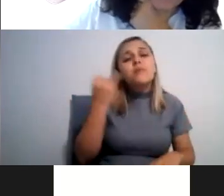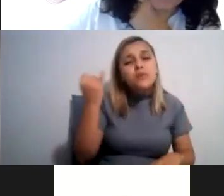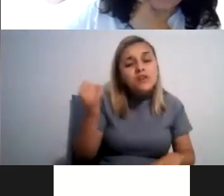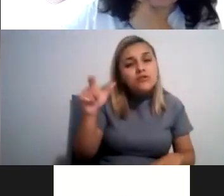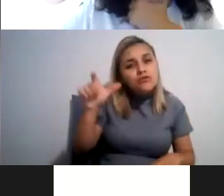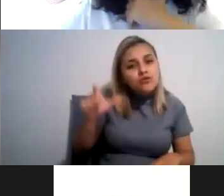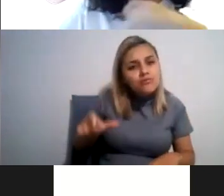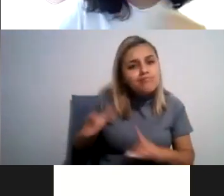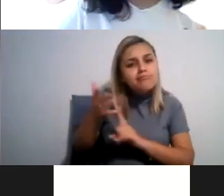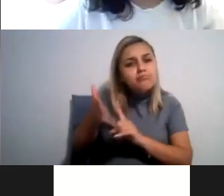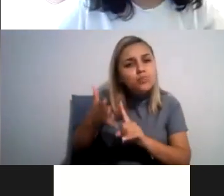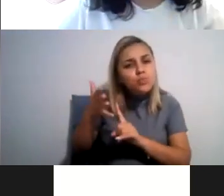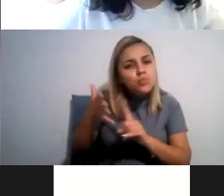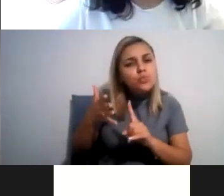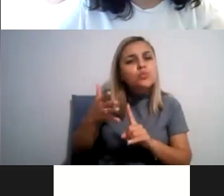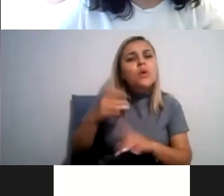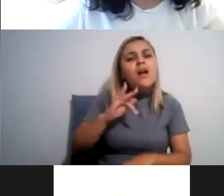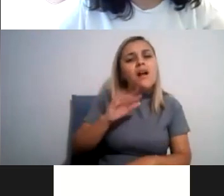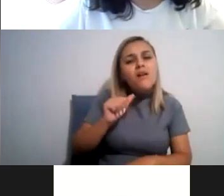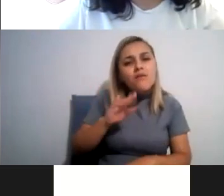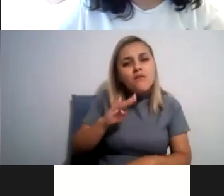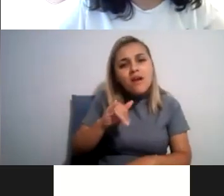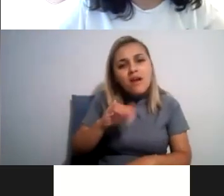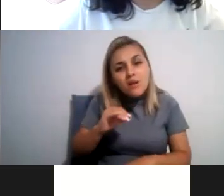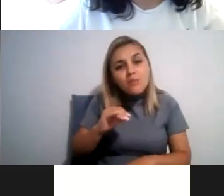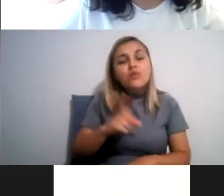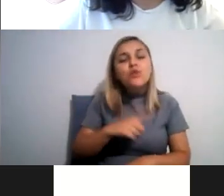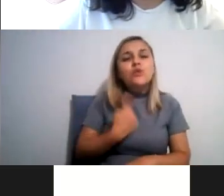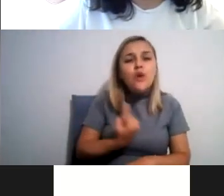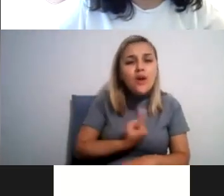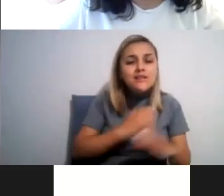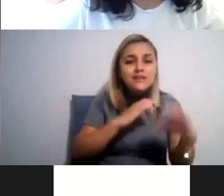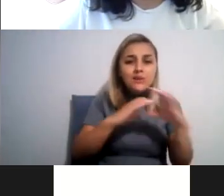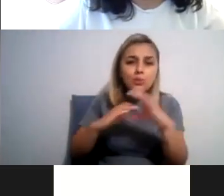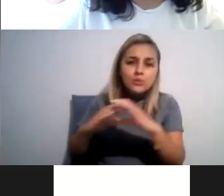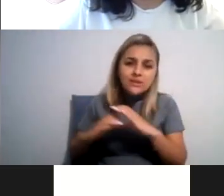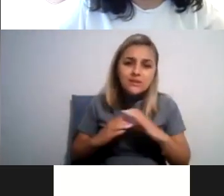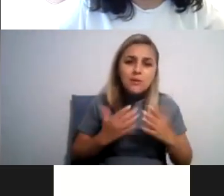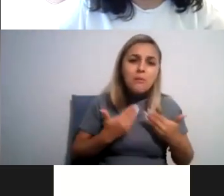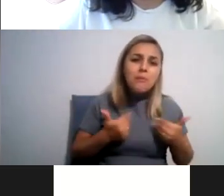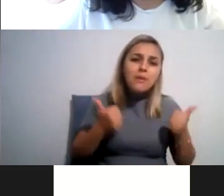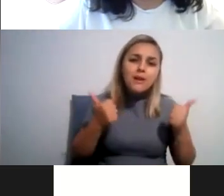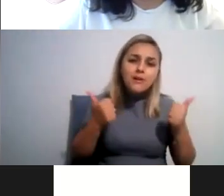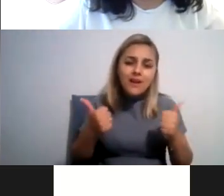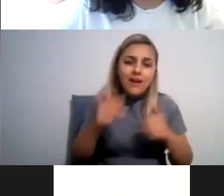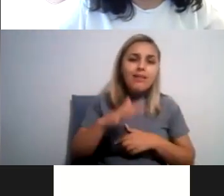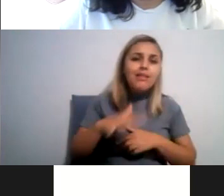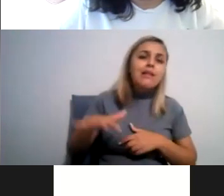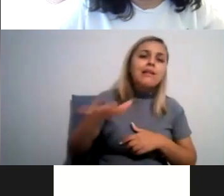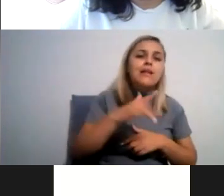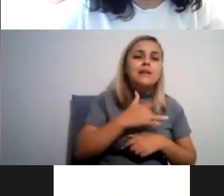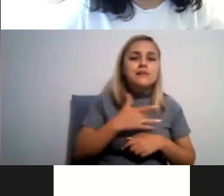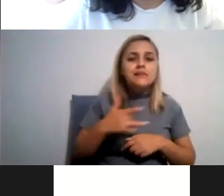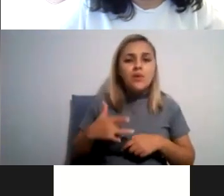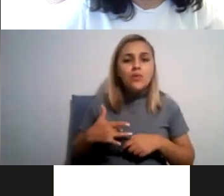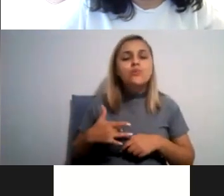na saúde, que possamos melhorar as nossas comunicações e assim melhorar a comunicação na saúde e sempre